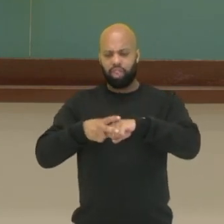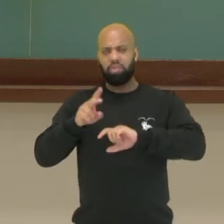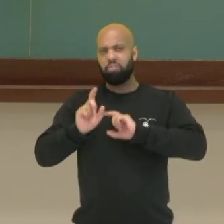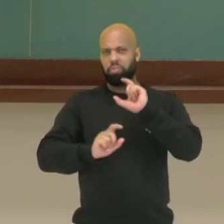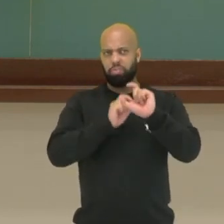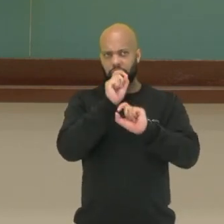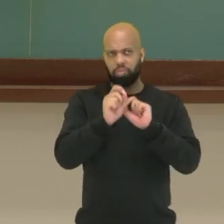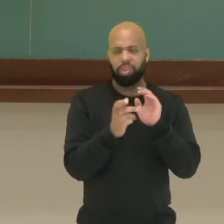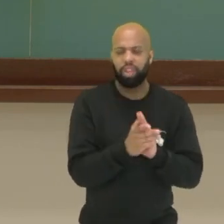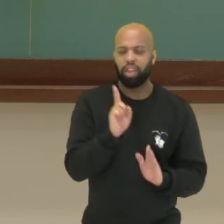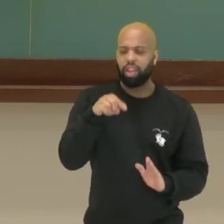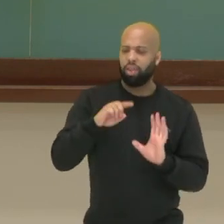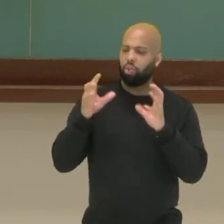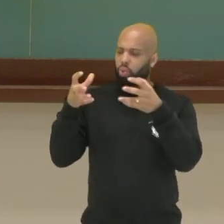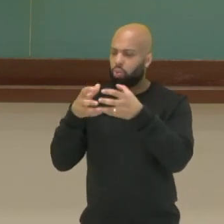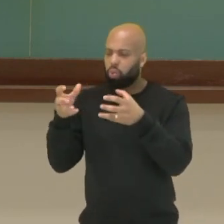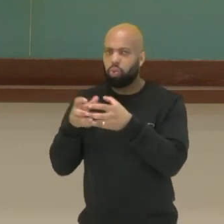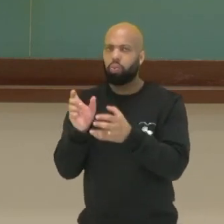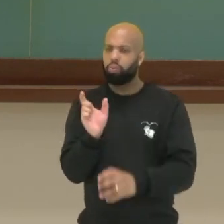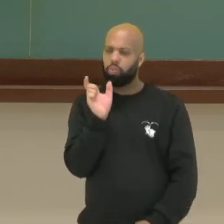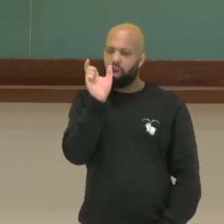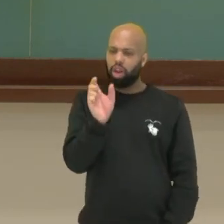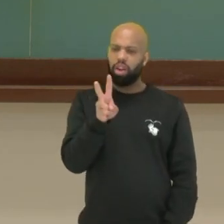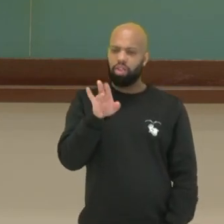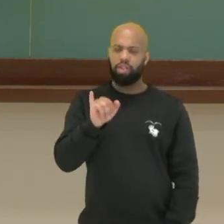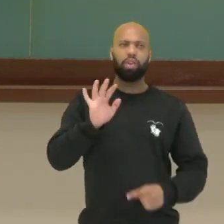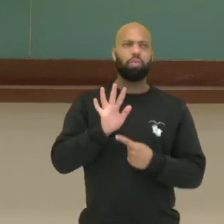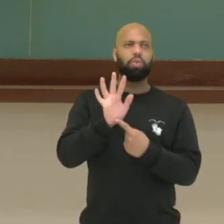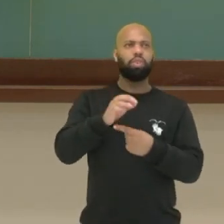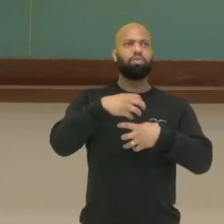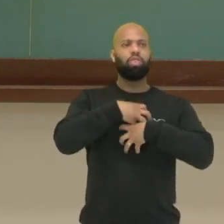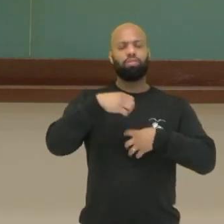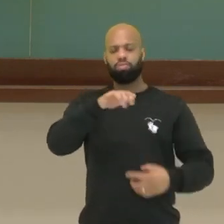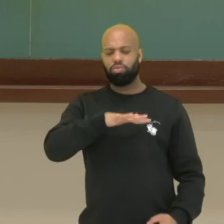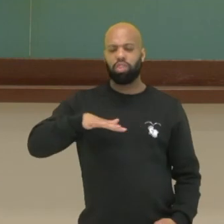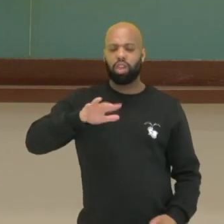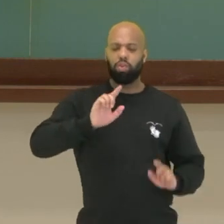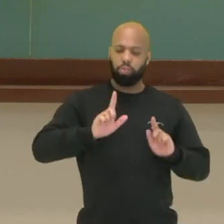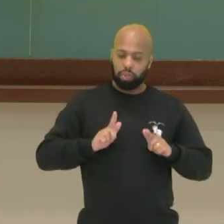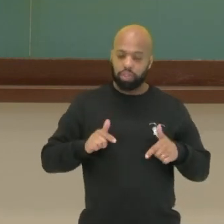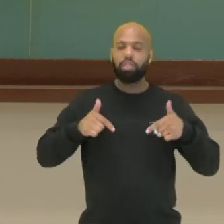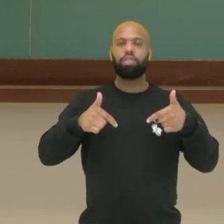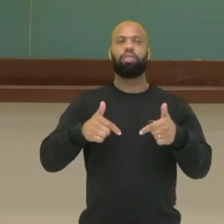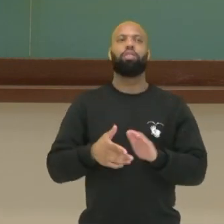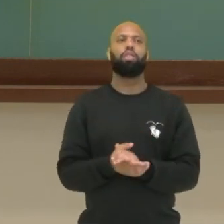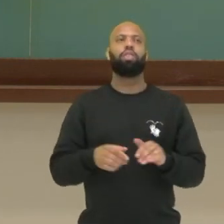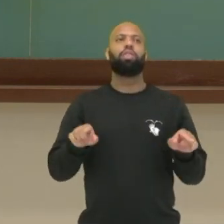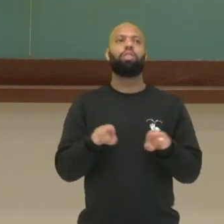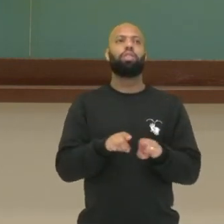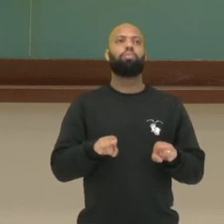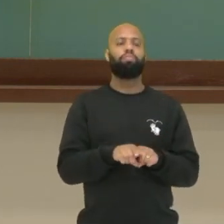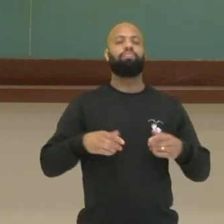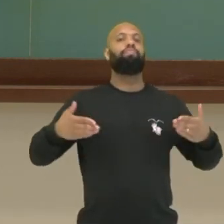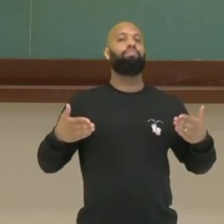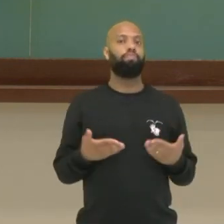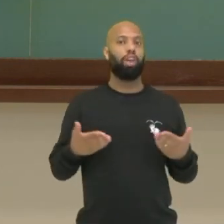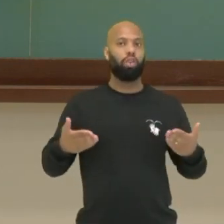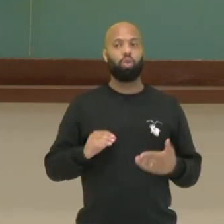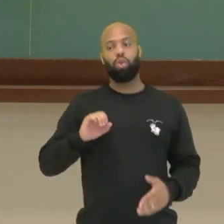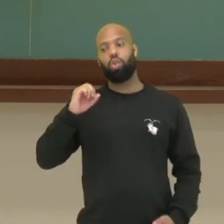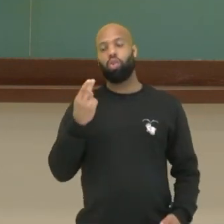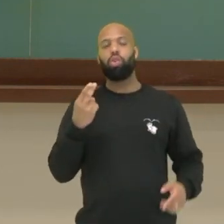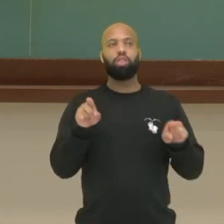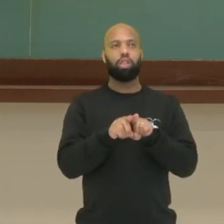Né? É aquela classe de palavras que vai indicar, de maneira geral, uma ação, um estado ou ainda